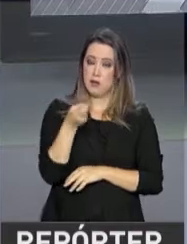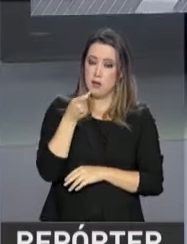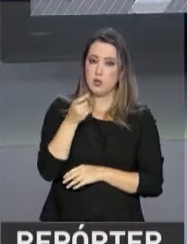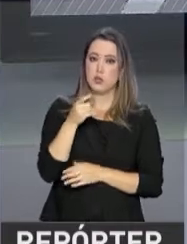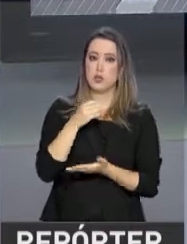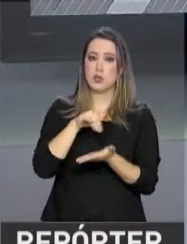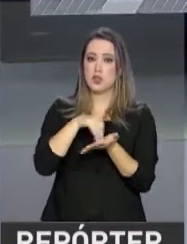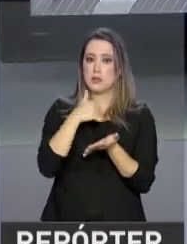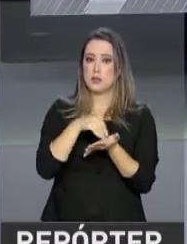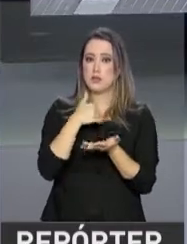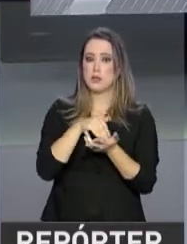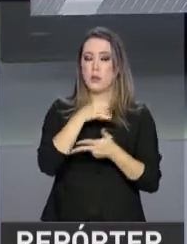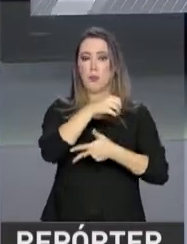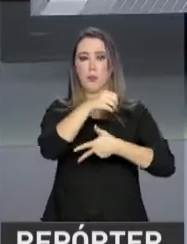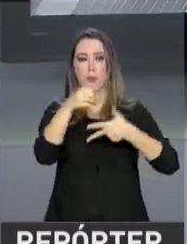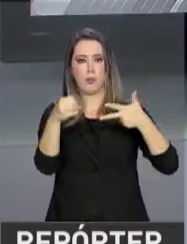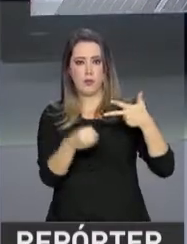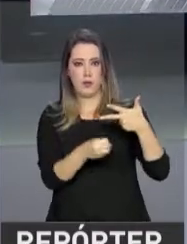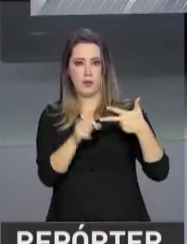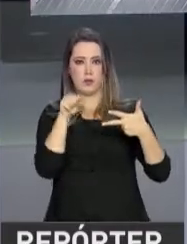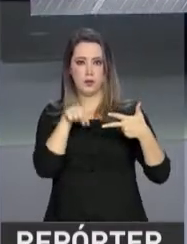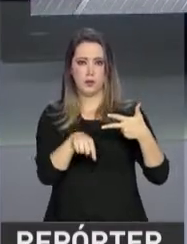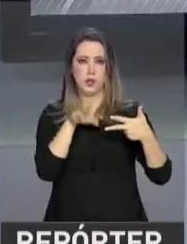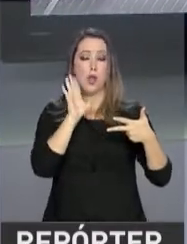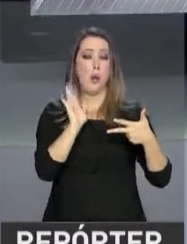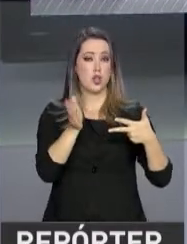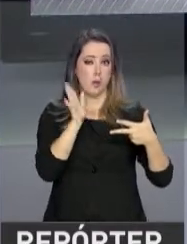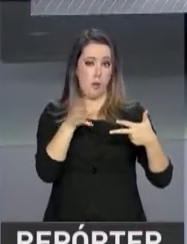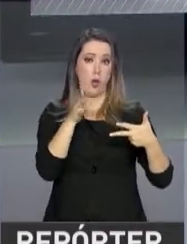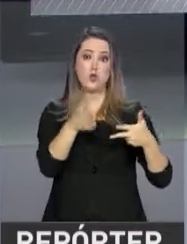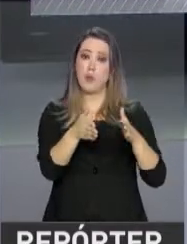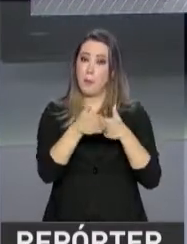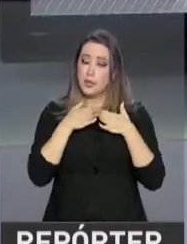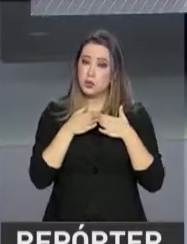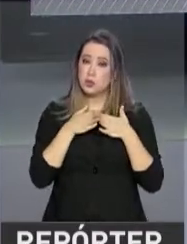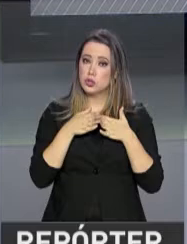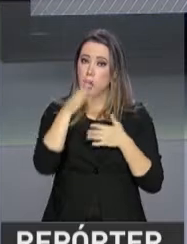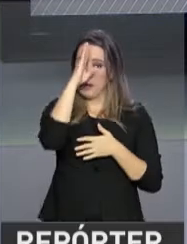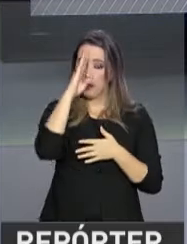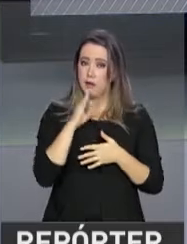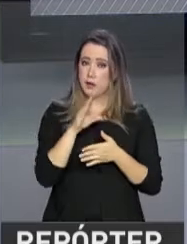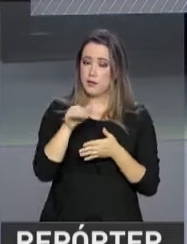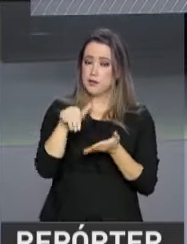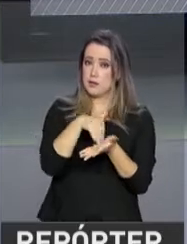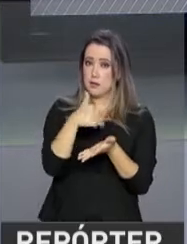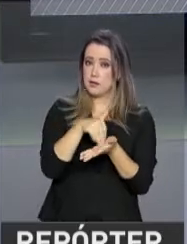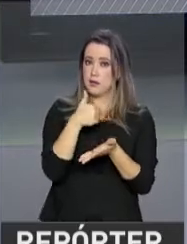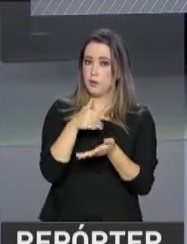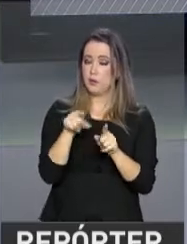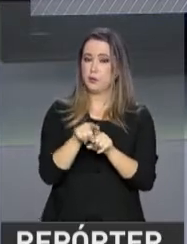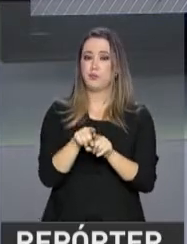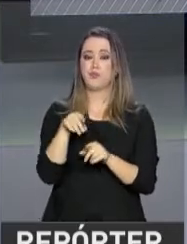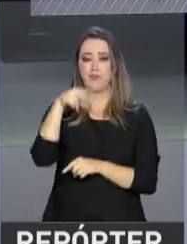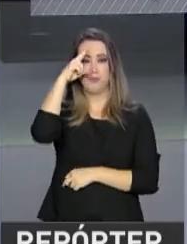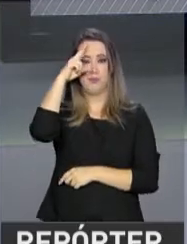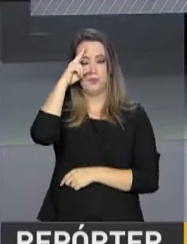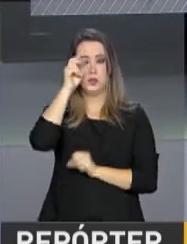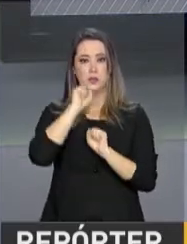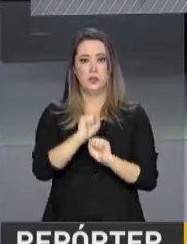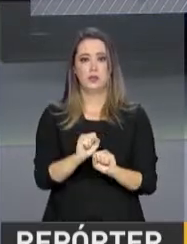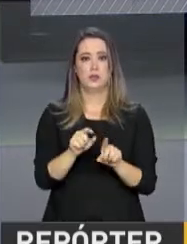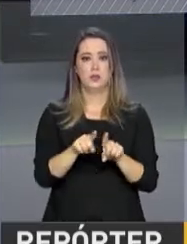do exame nacional do ensino médio deste ano podem fazer a solicitação a partir desta segunda-feira o pedido pode ser feito